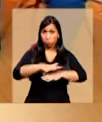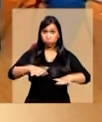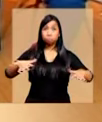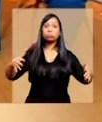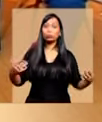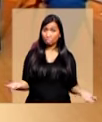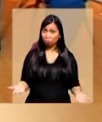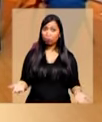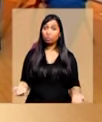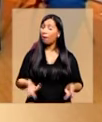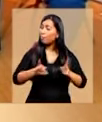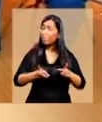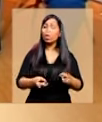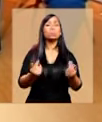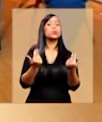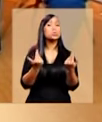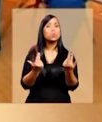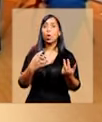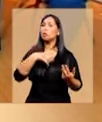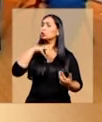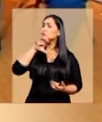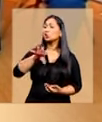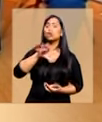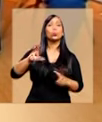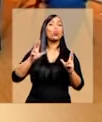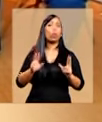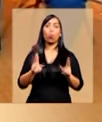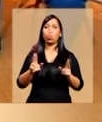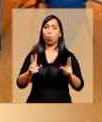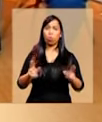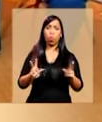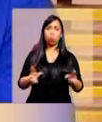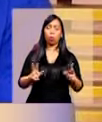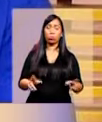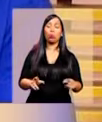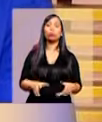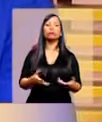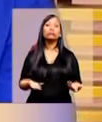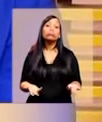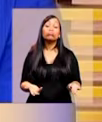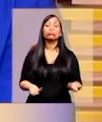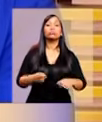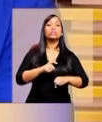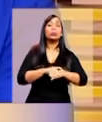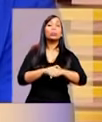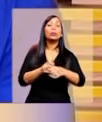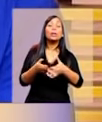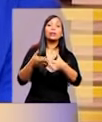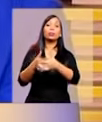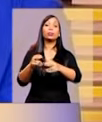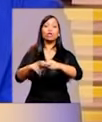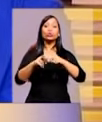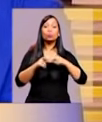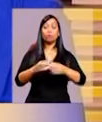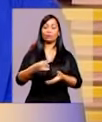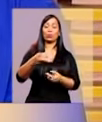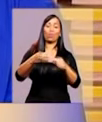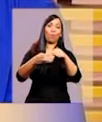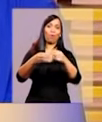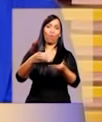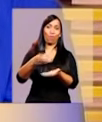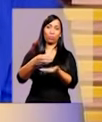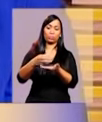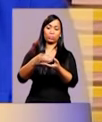Oceano. Com a mesma essência, com as mesmas características e temporariamente limitado pela existência do